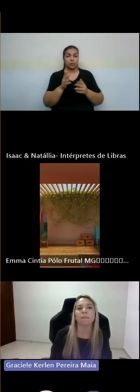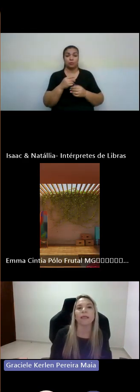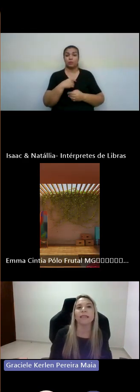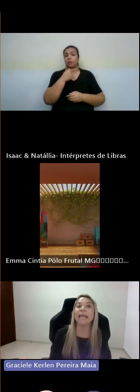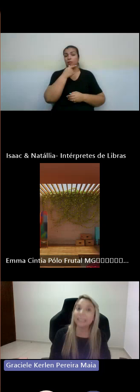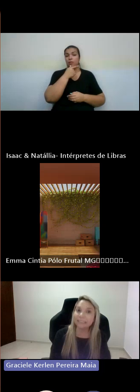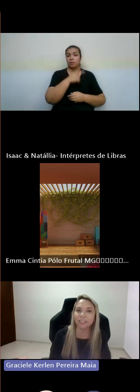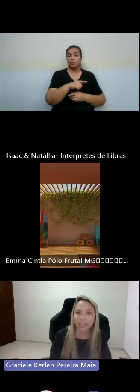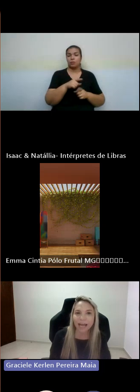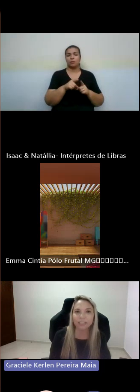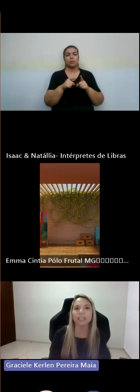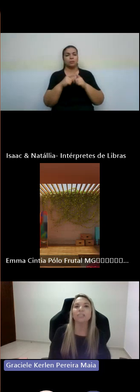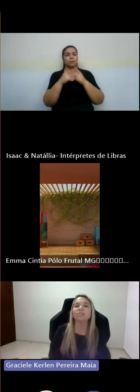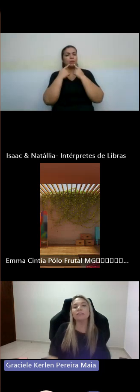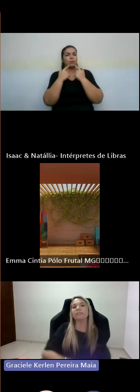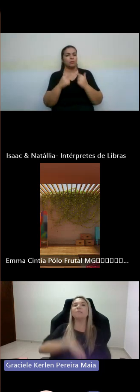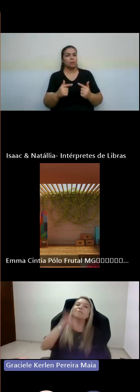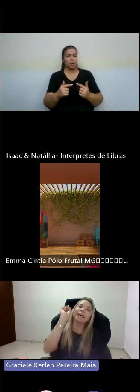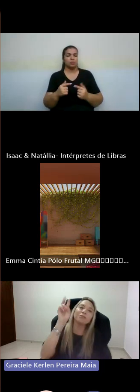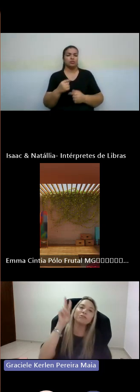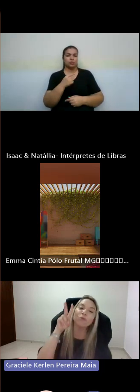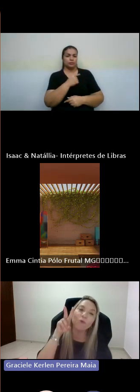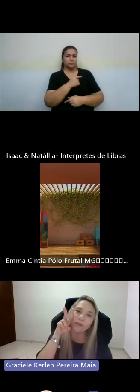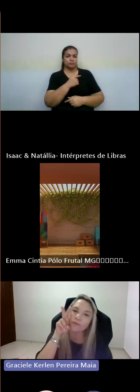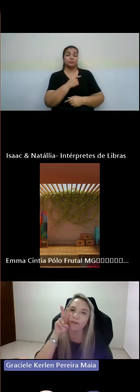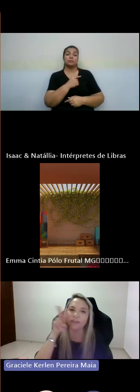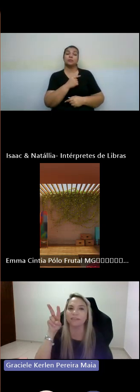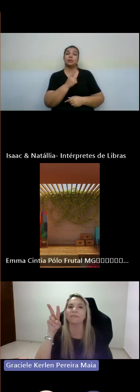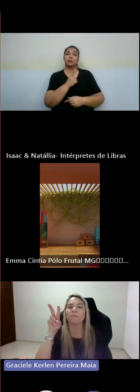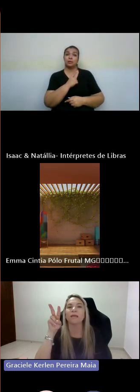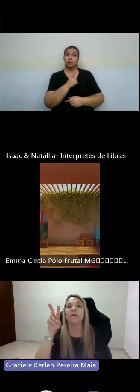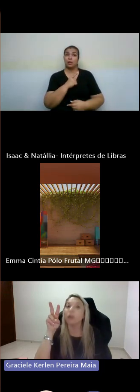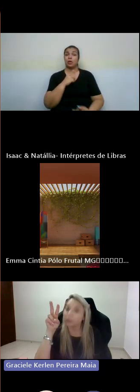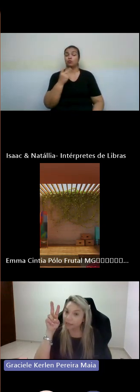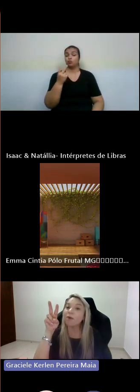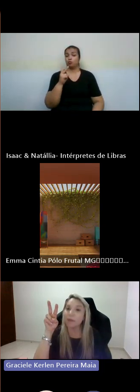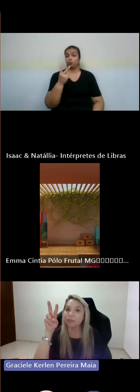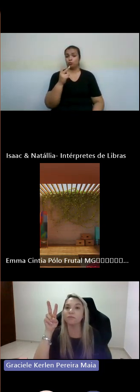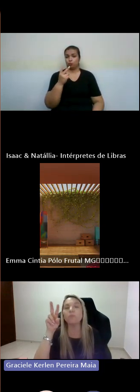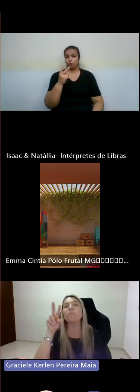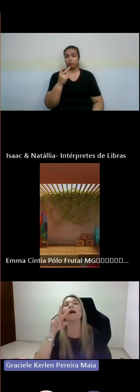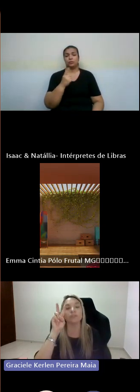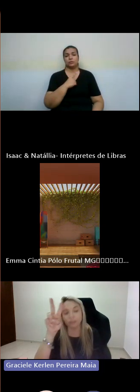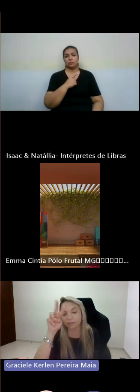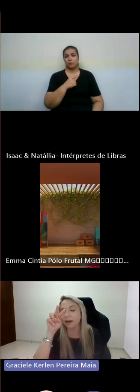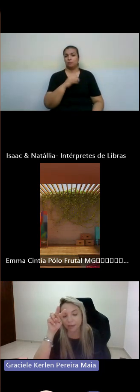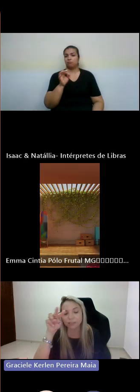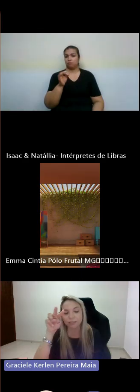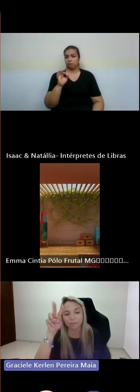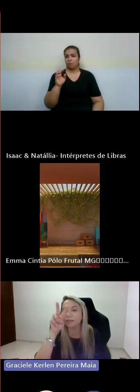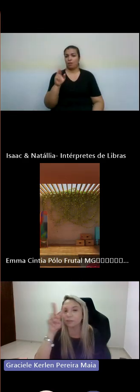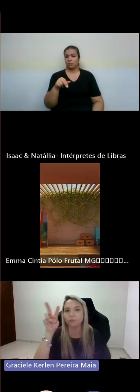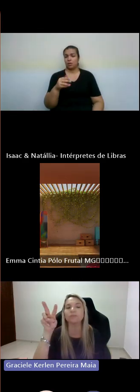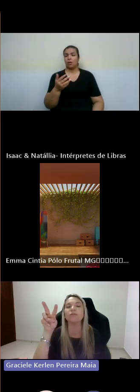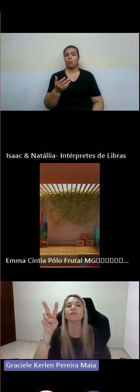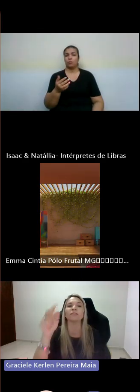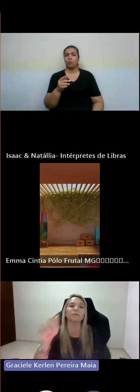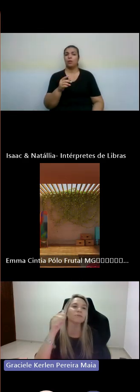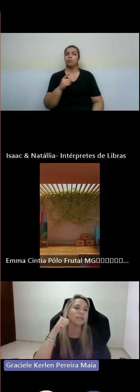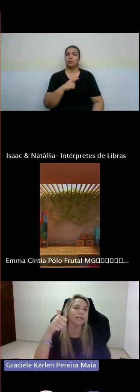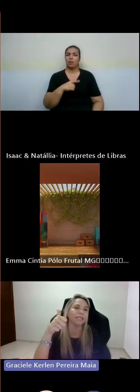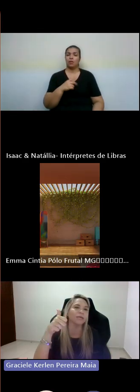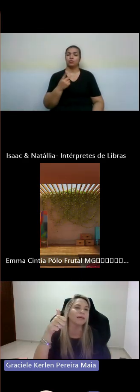linguagem, nessa charge, nós temos as duas coisas. Nós realmente, viu, Paty? Nós realmente temos as duas